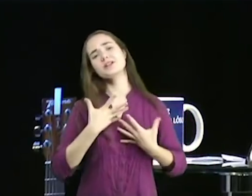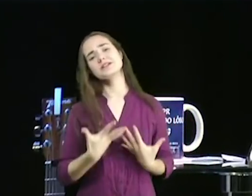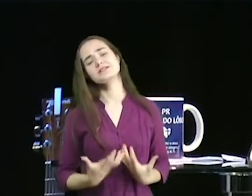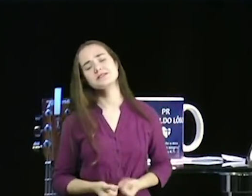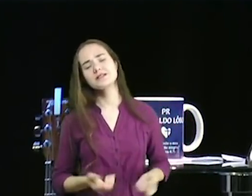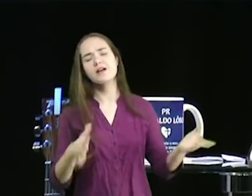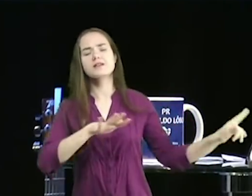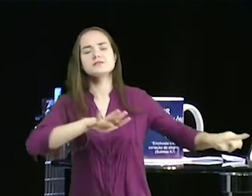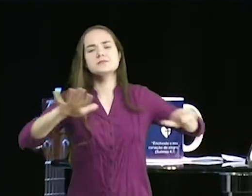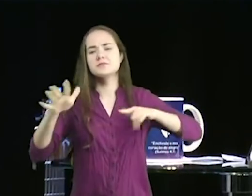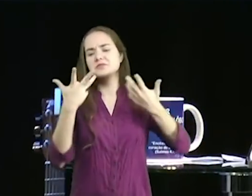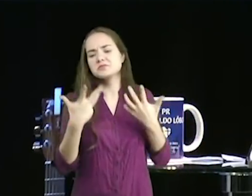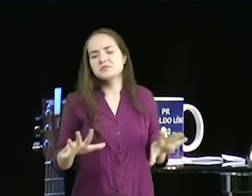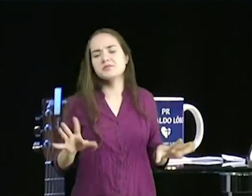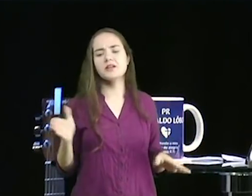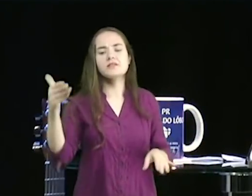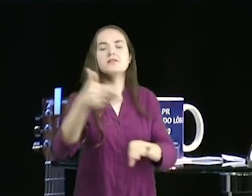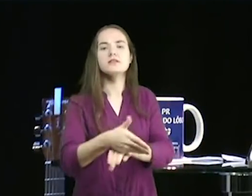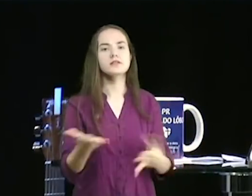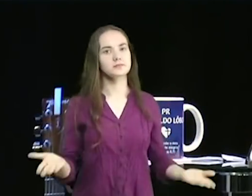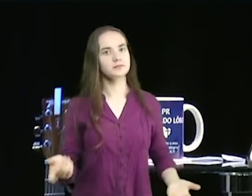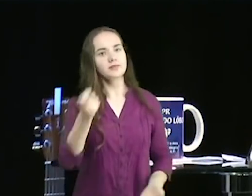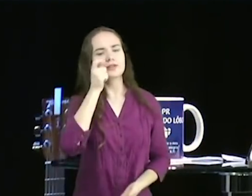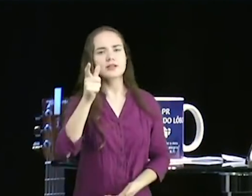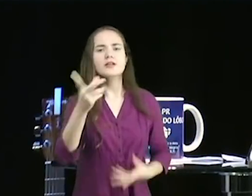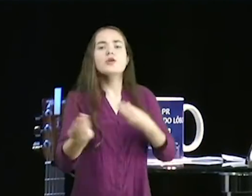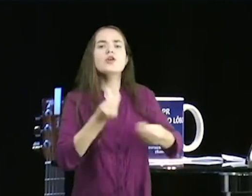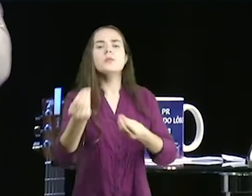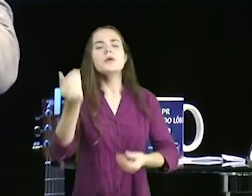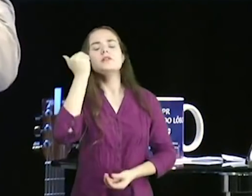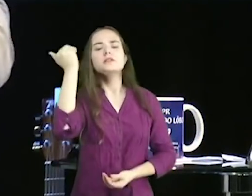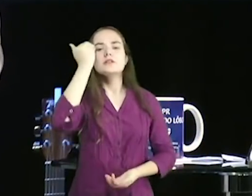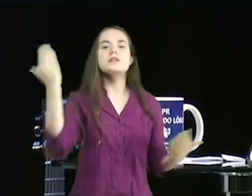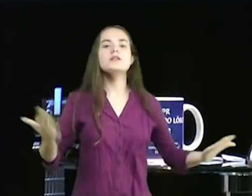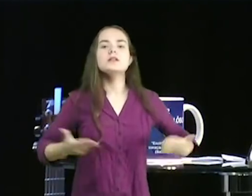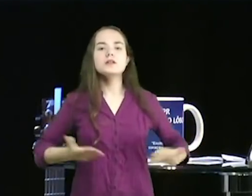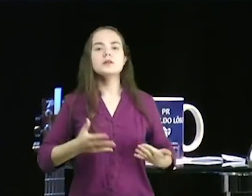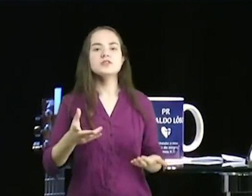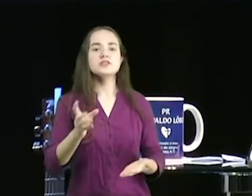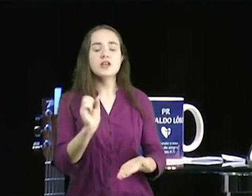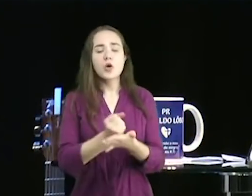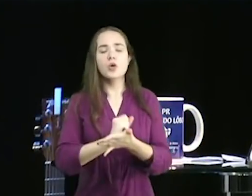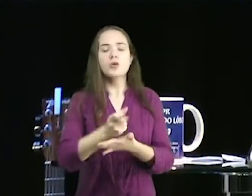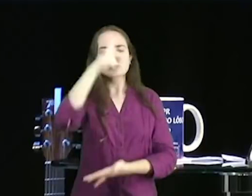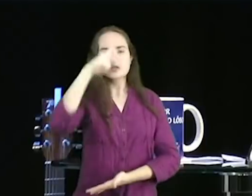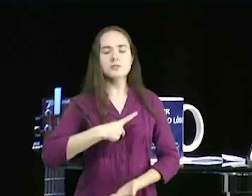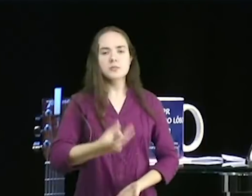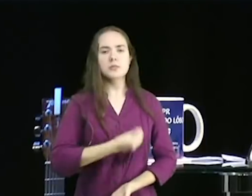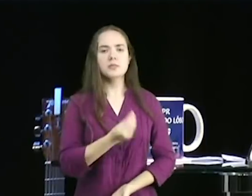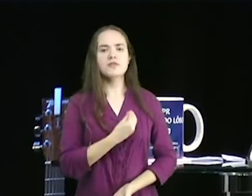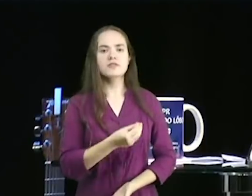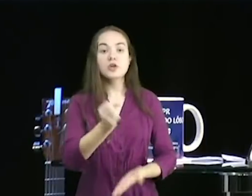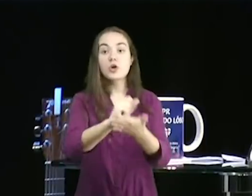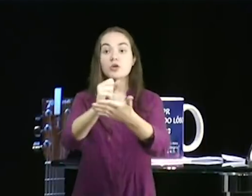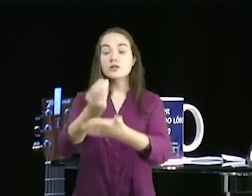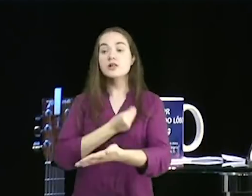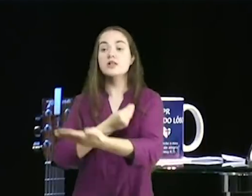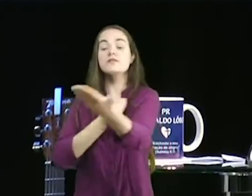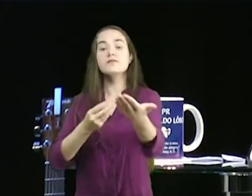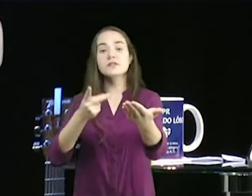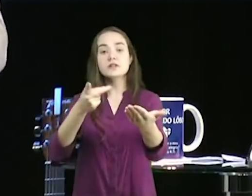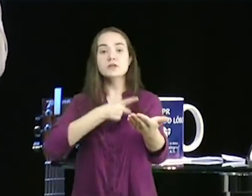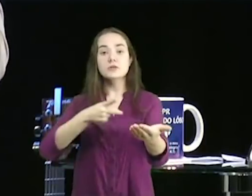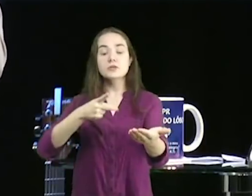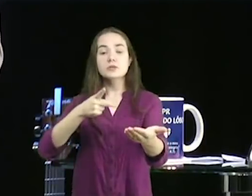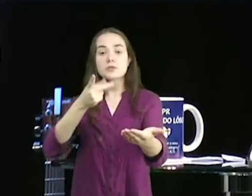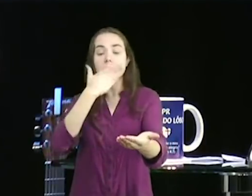quer ir. Eu acho interessante como é que tem adolescente hoje que governa a vida de pai e de mãe adulta. Adolescente é